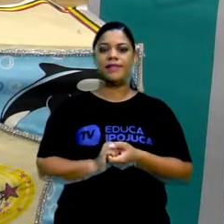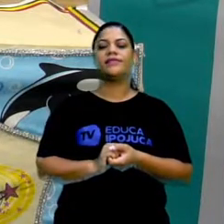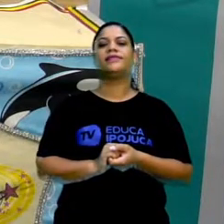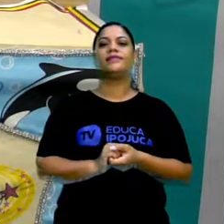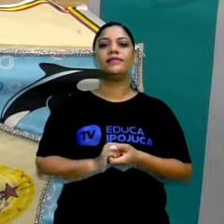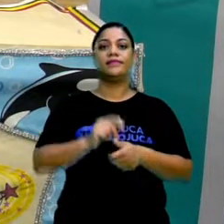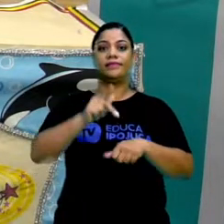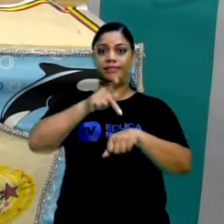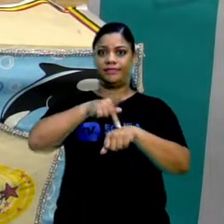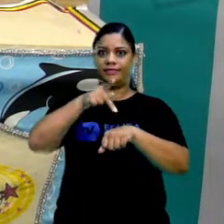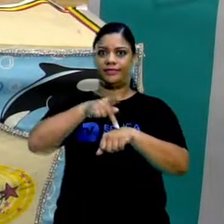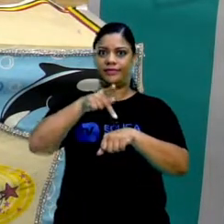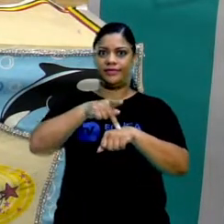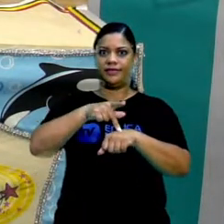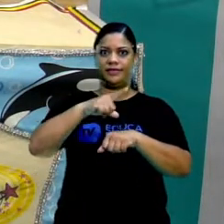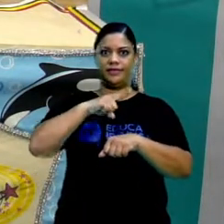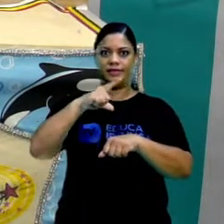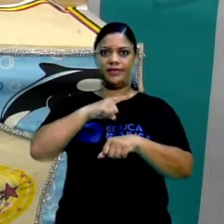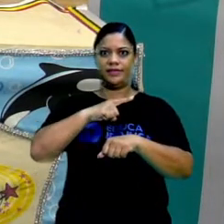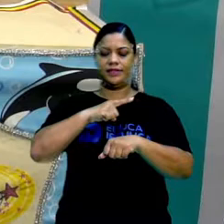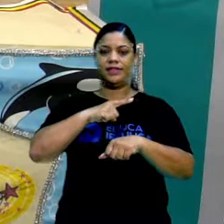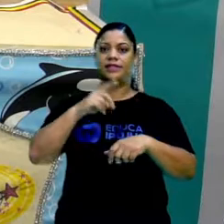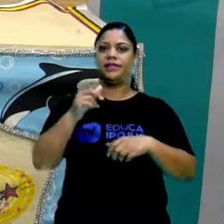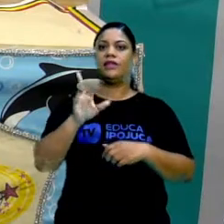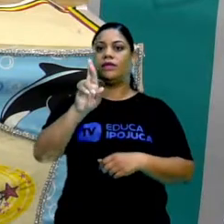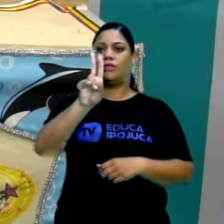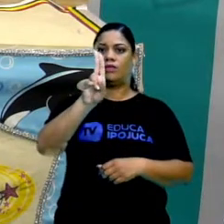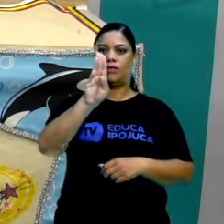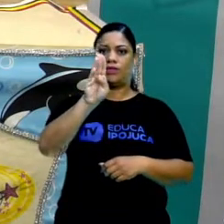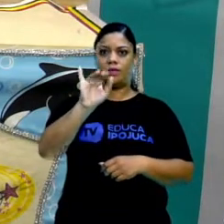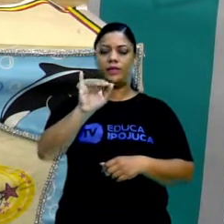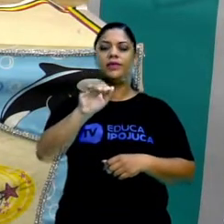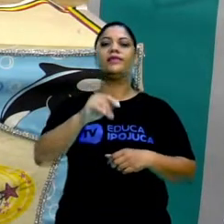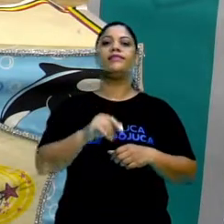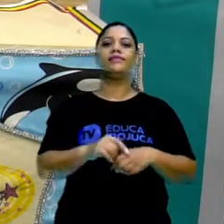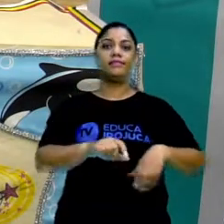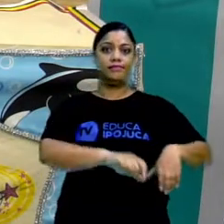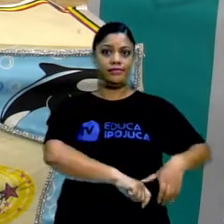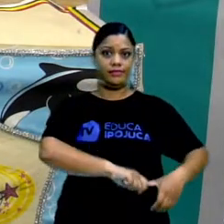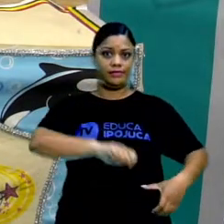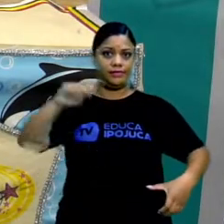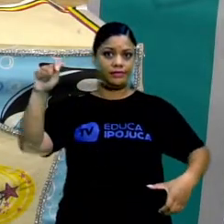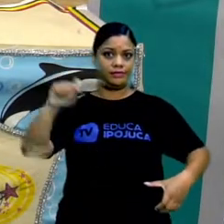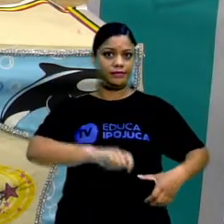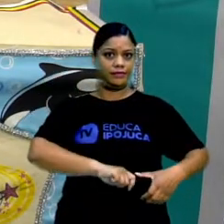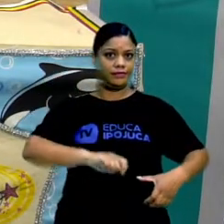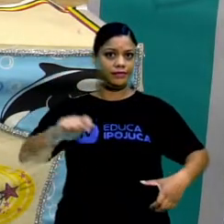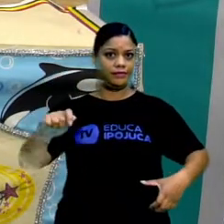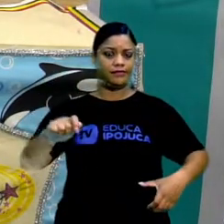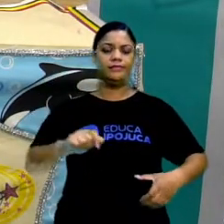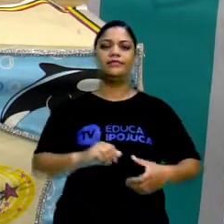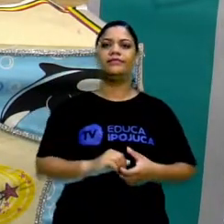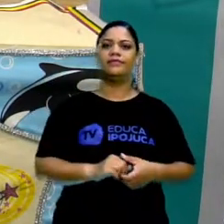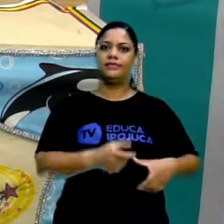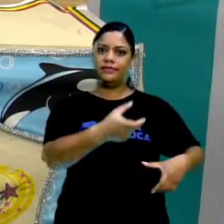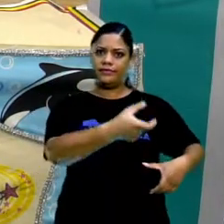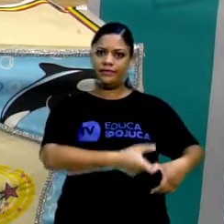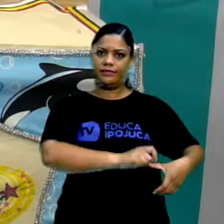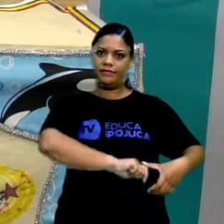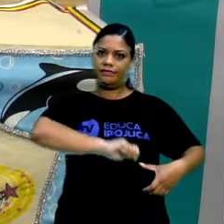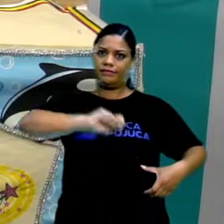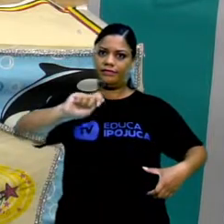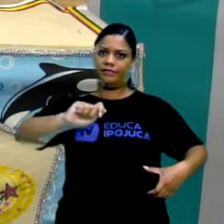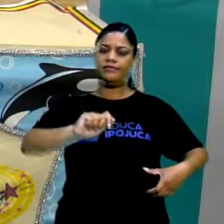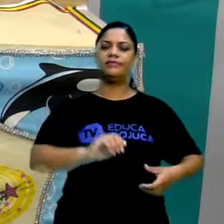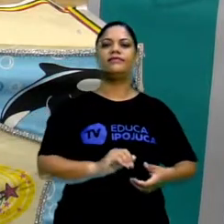esmeralda que tinha o rubi, né? Que estava na espada foi o rubi, a esmeralda era nos olhos. O que estava na espada